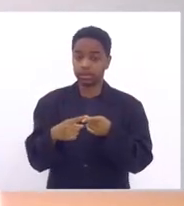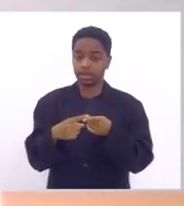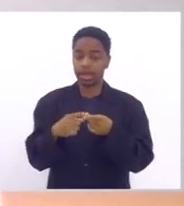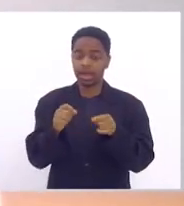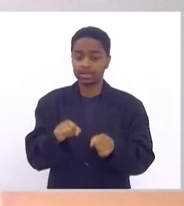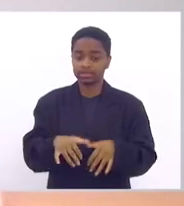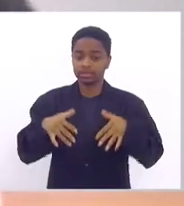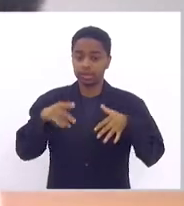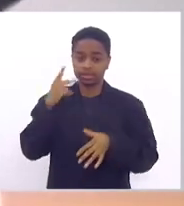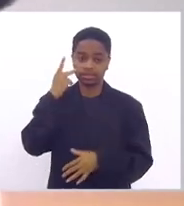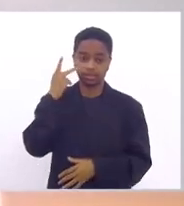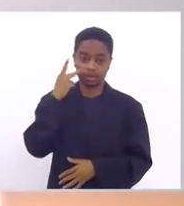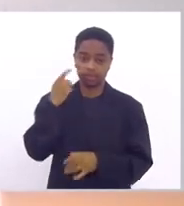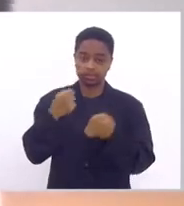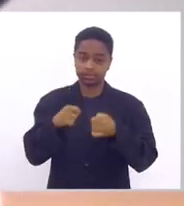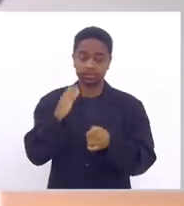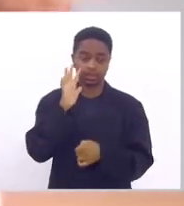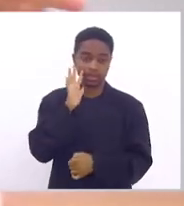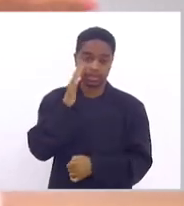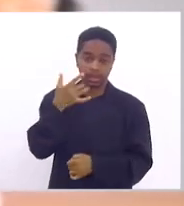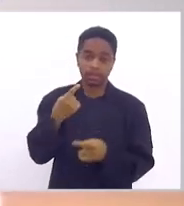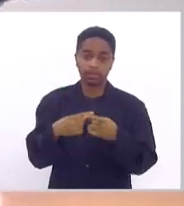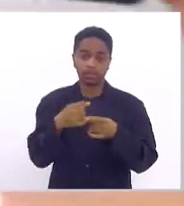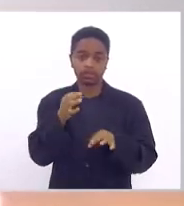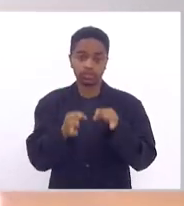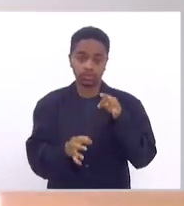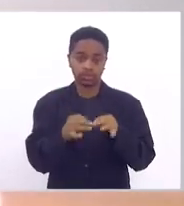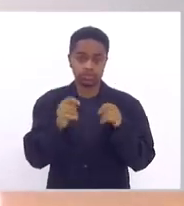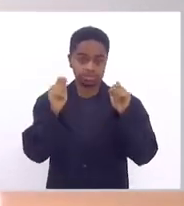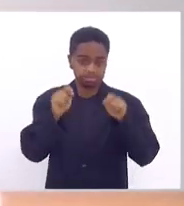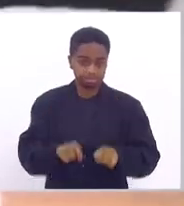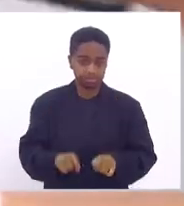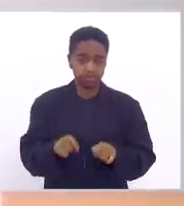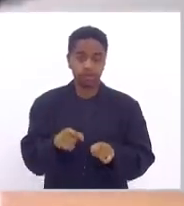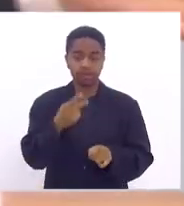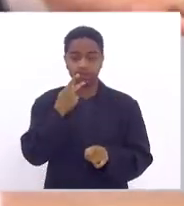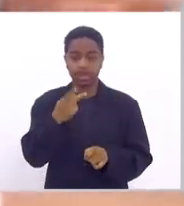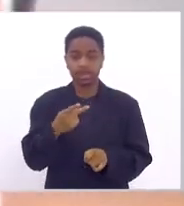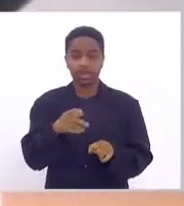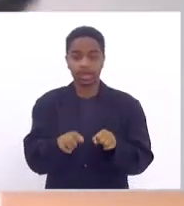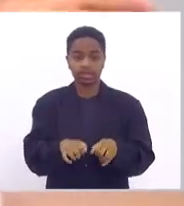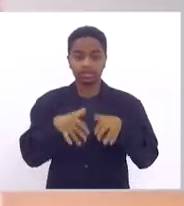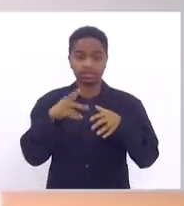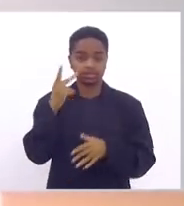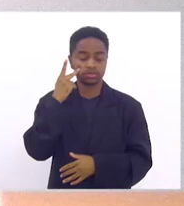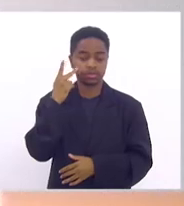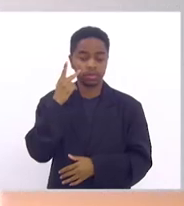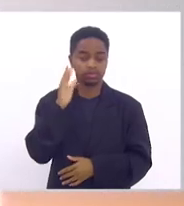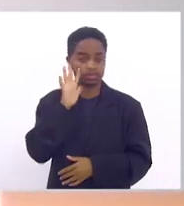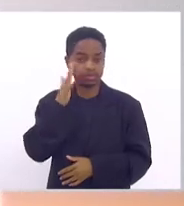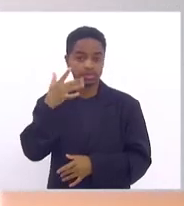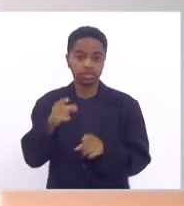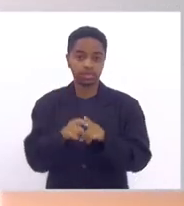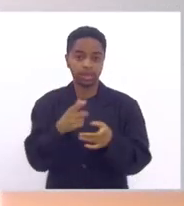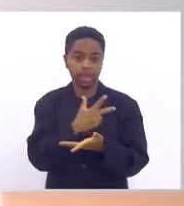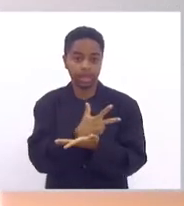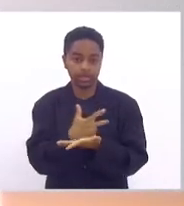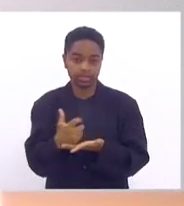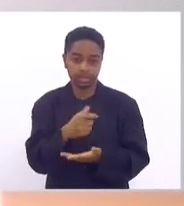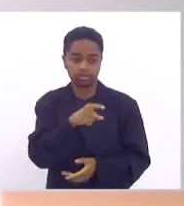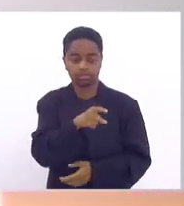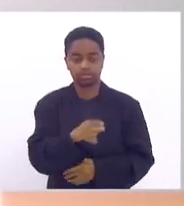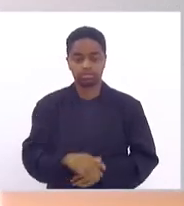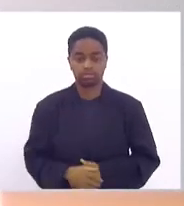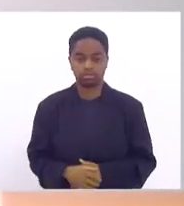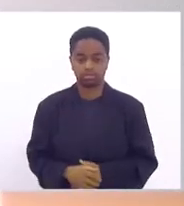Paulo decidir os juízes competentes queeram a Assembleia Legislativa de São Paulo decidiram e caçaram o mandato a meu ver